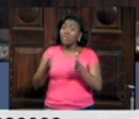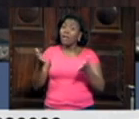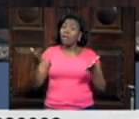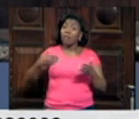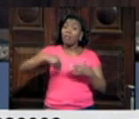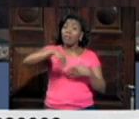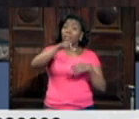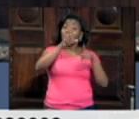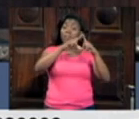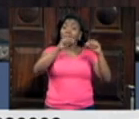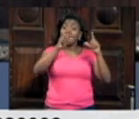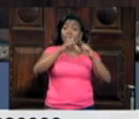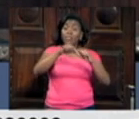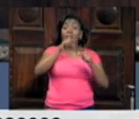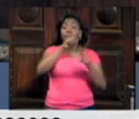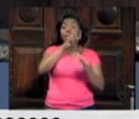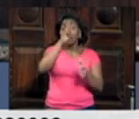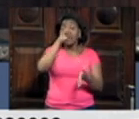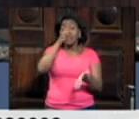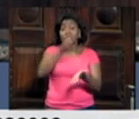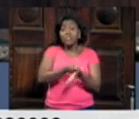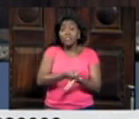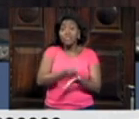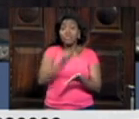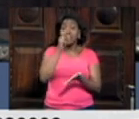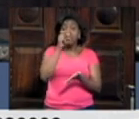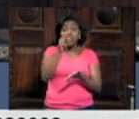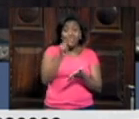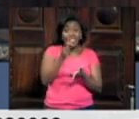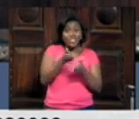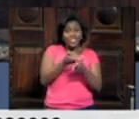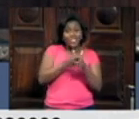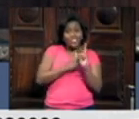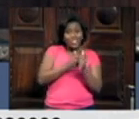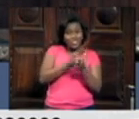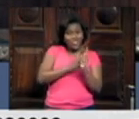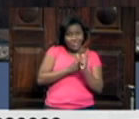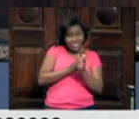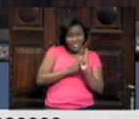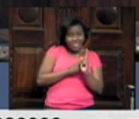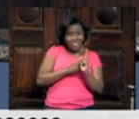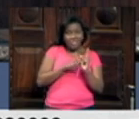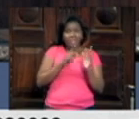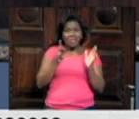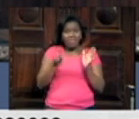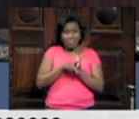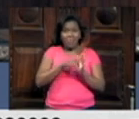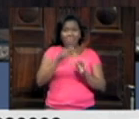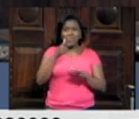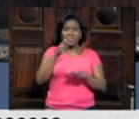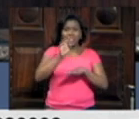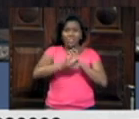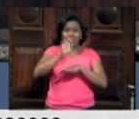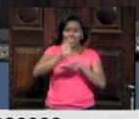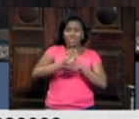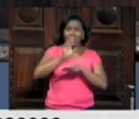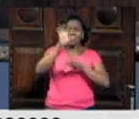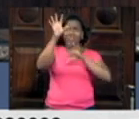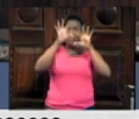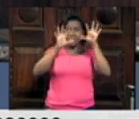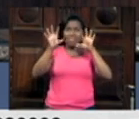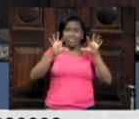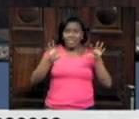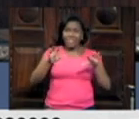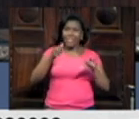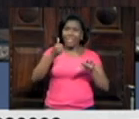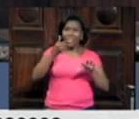o plano de refinanciamento das dívidas celebradas com os estados e com o Distrito Federal. E